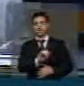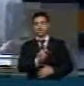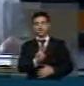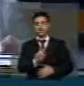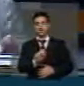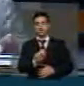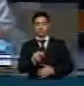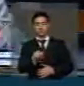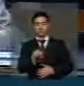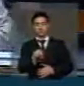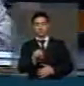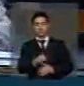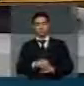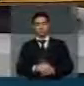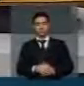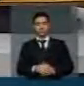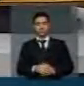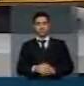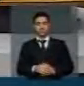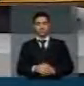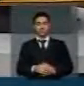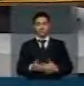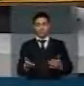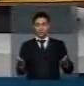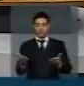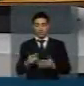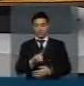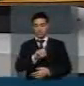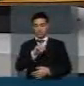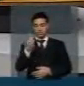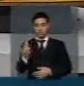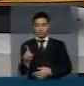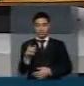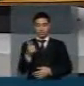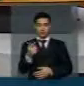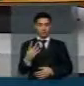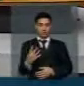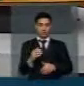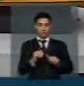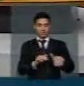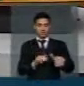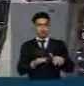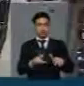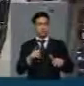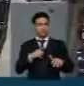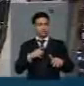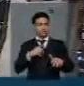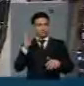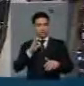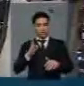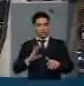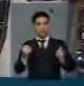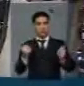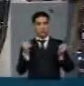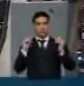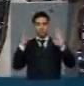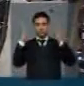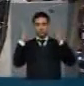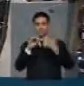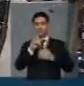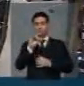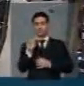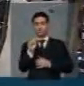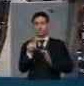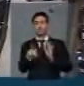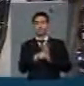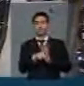Senhor presidente, senhoras e senhores parlamentares, hoje, dia 24 de setembro, comemora-se em todo o Brasil o Dia do Terapeuta